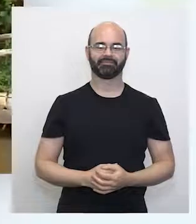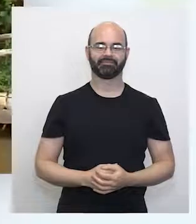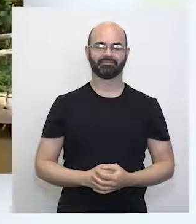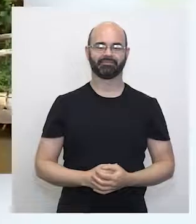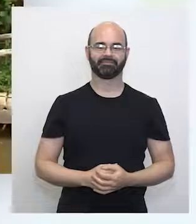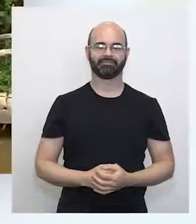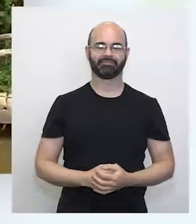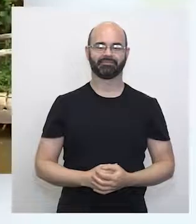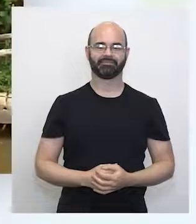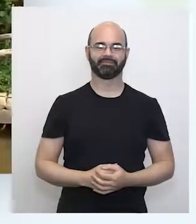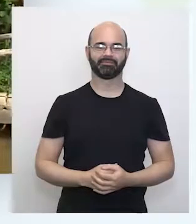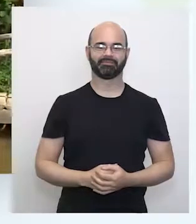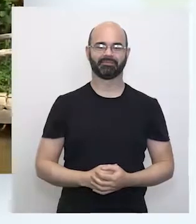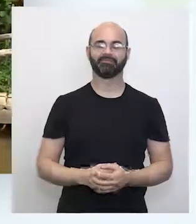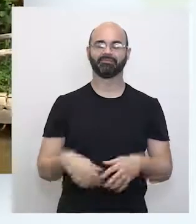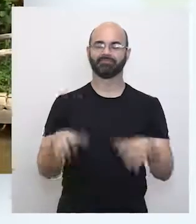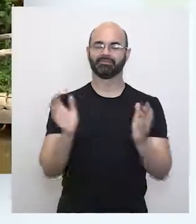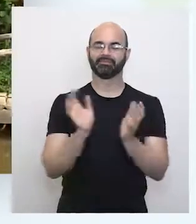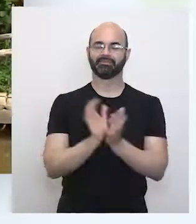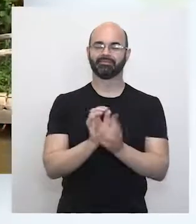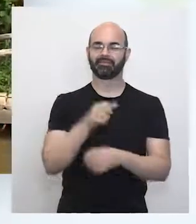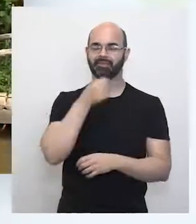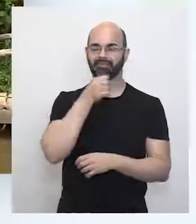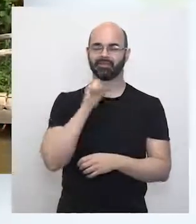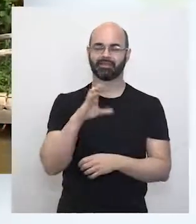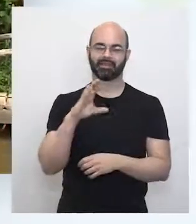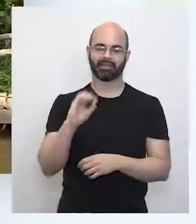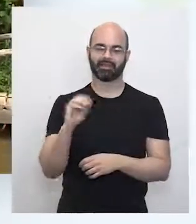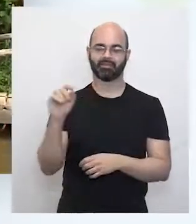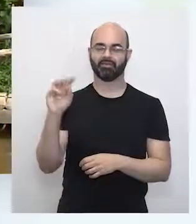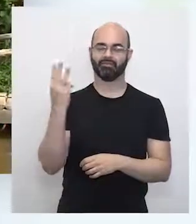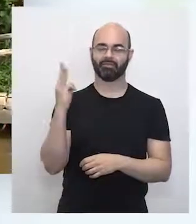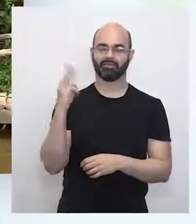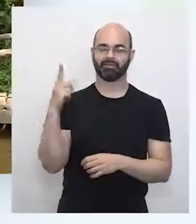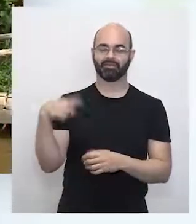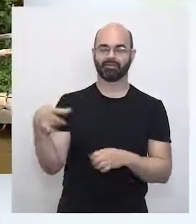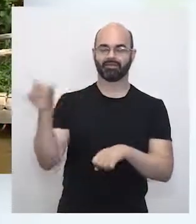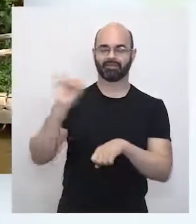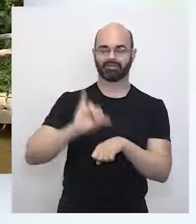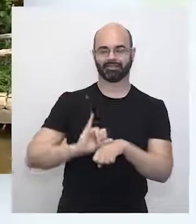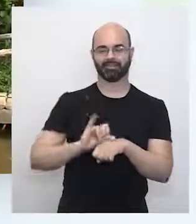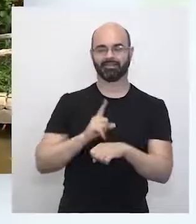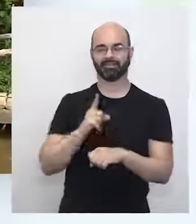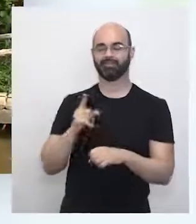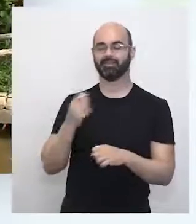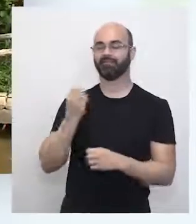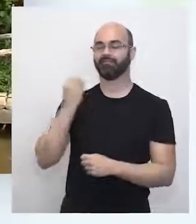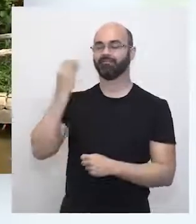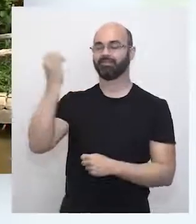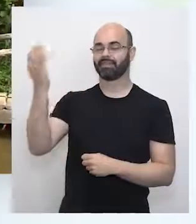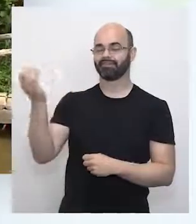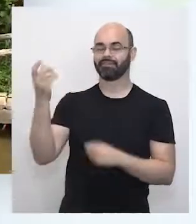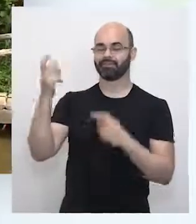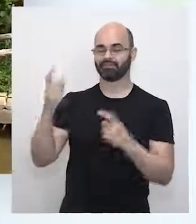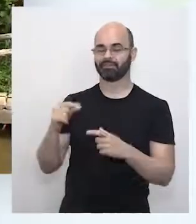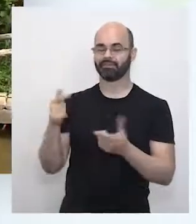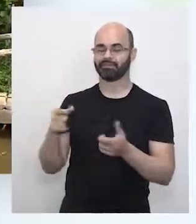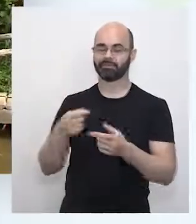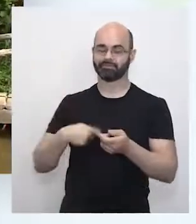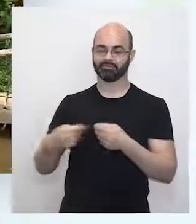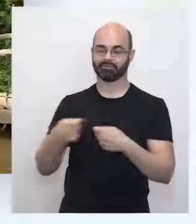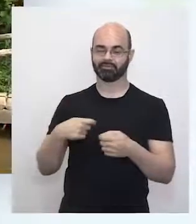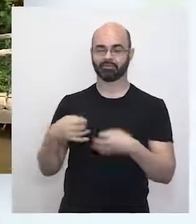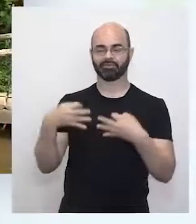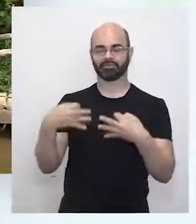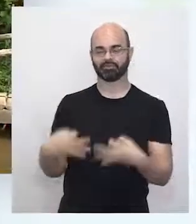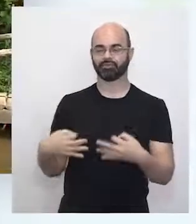A equipe do Repórter Eco viajou ao interior do Maranhão para conhecer um exemplo de comércio justo e solidário a partir